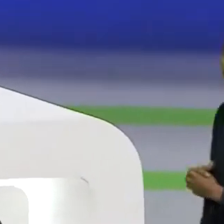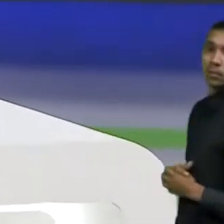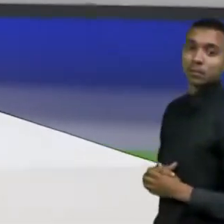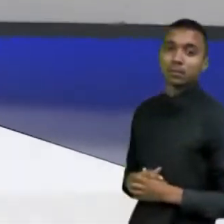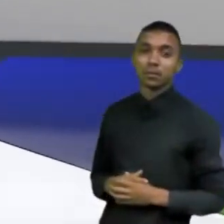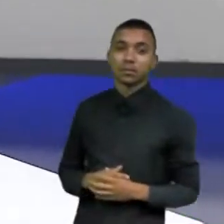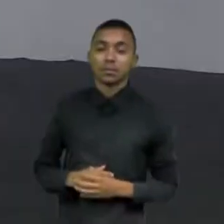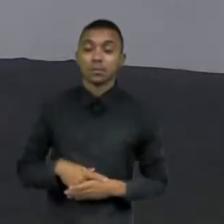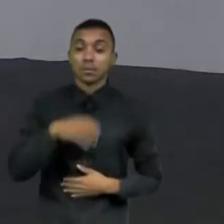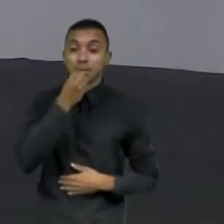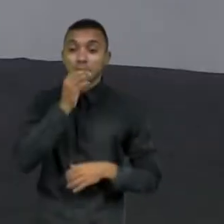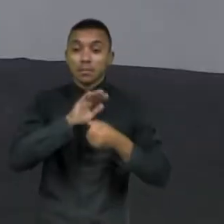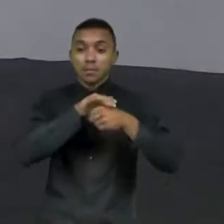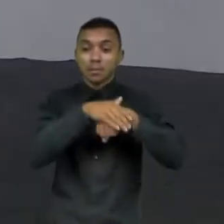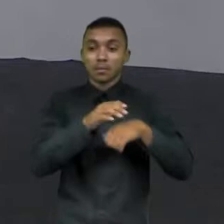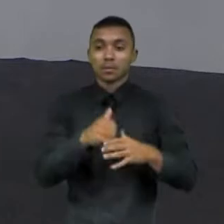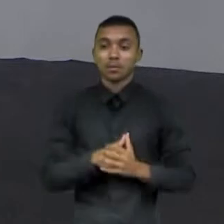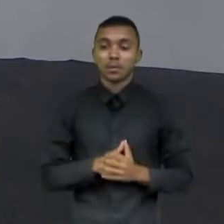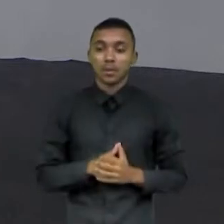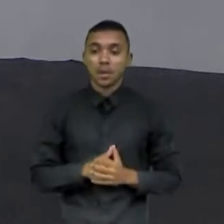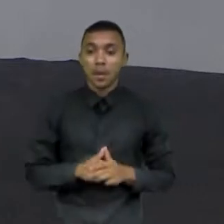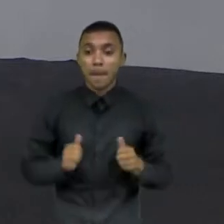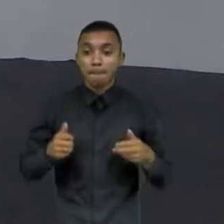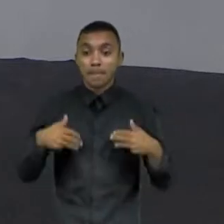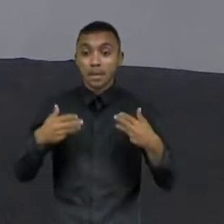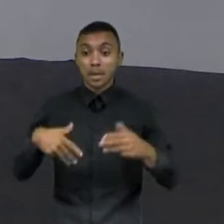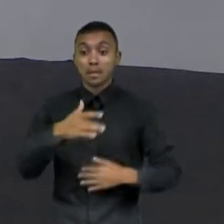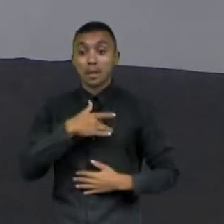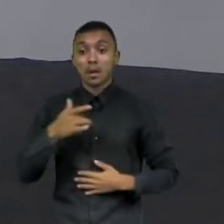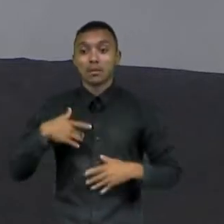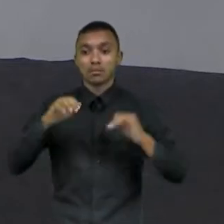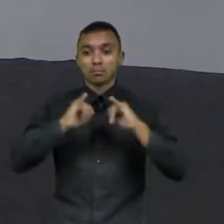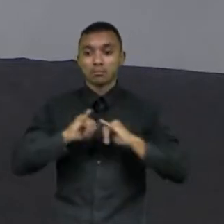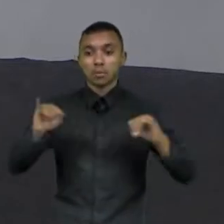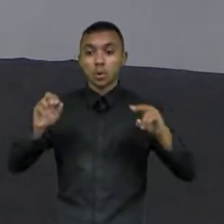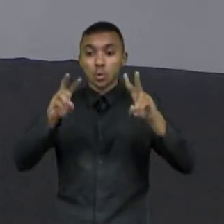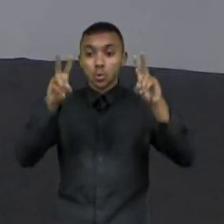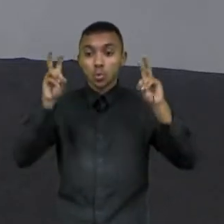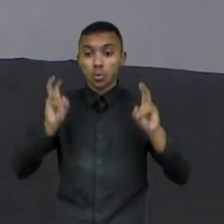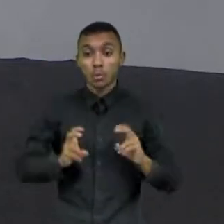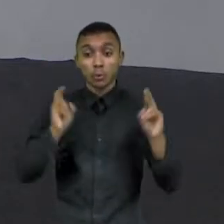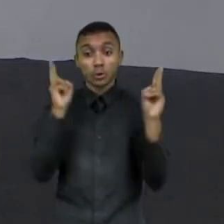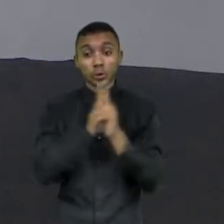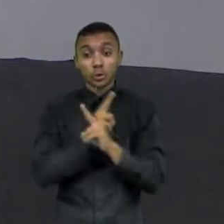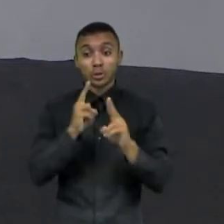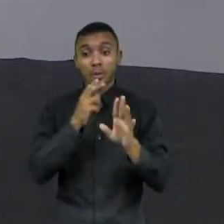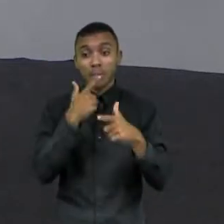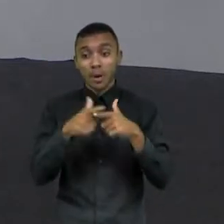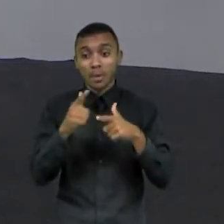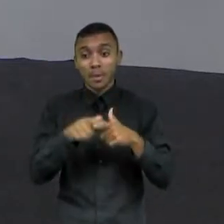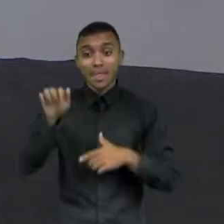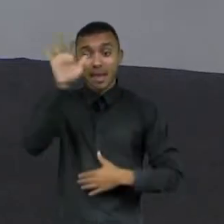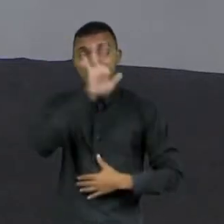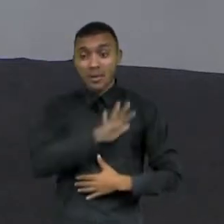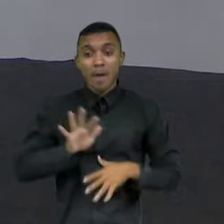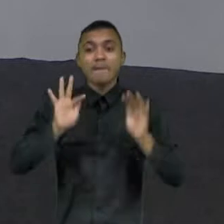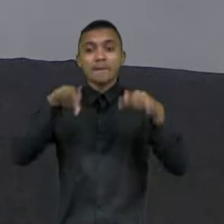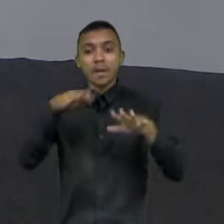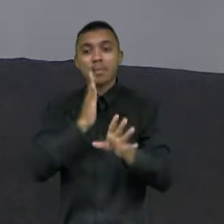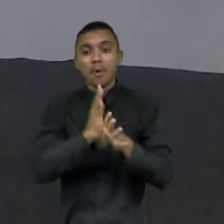Boa noite. Ministério da Saúde anuncia o fim do estado de emergência sanitária nacional por conta